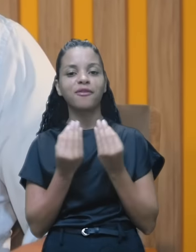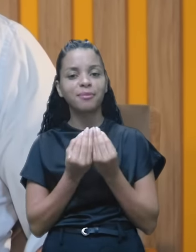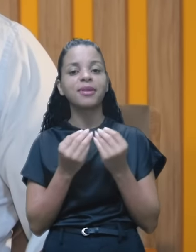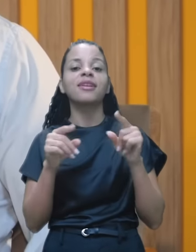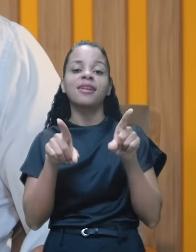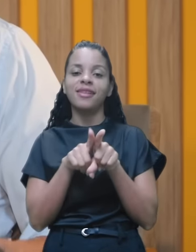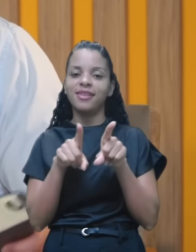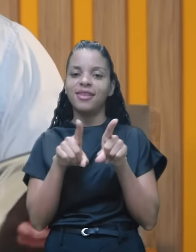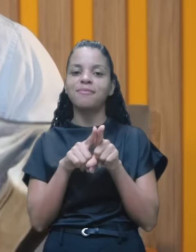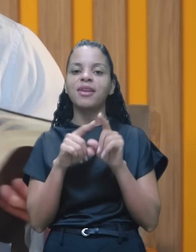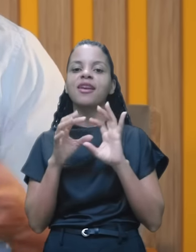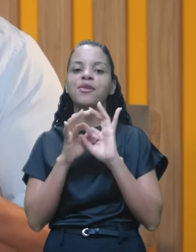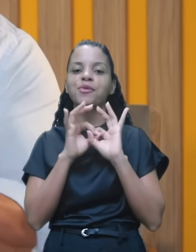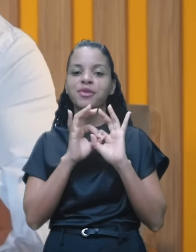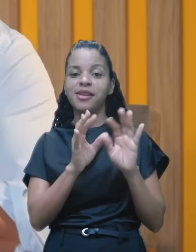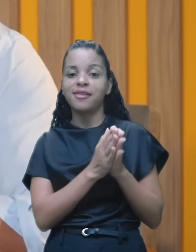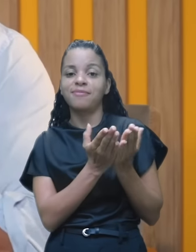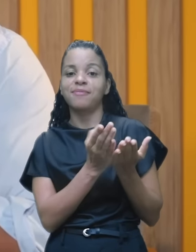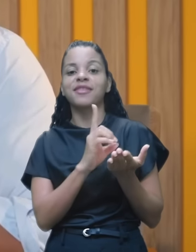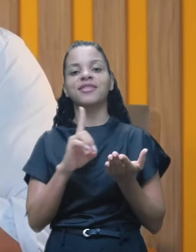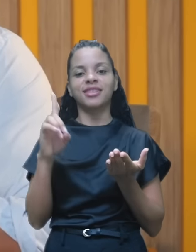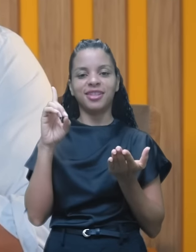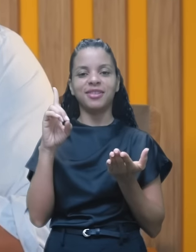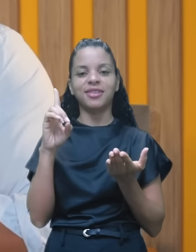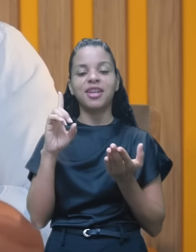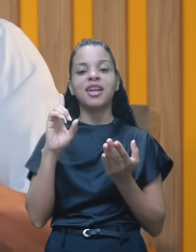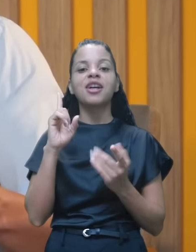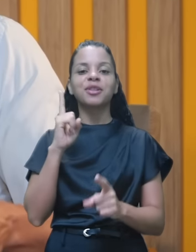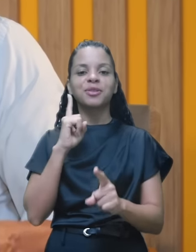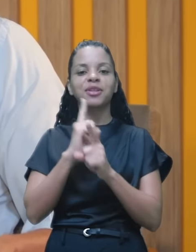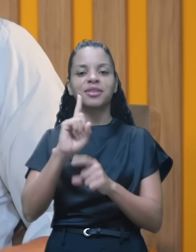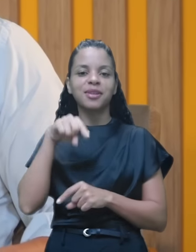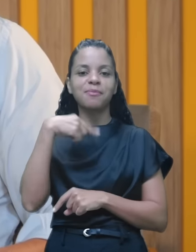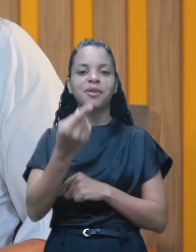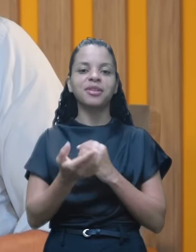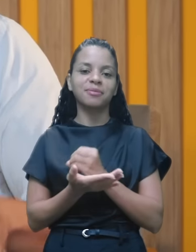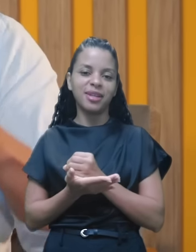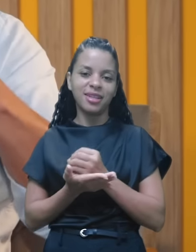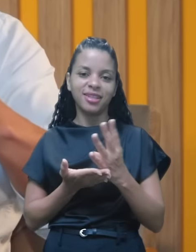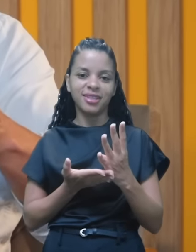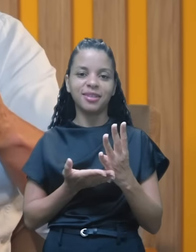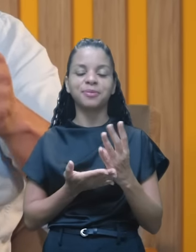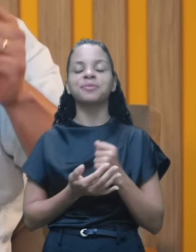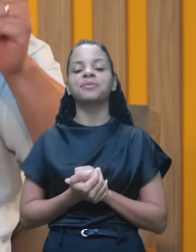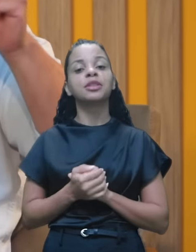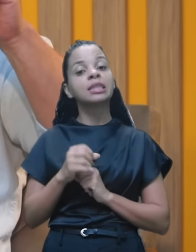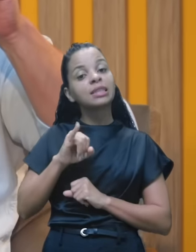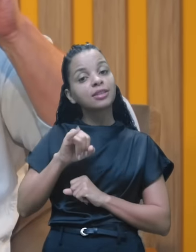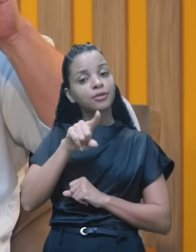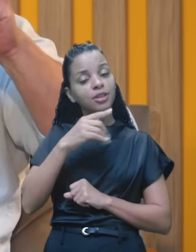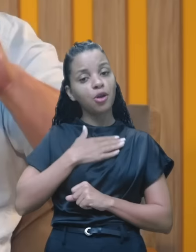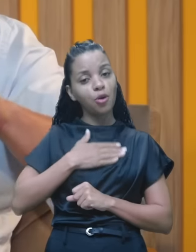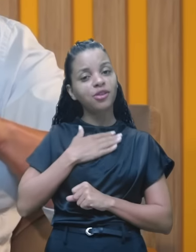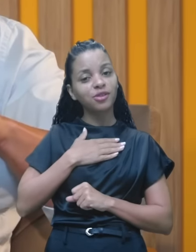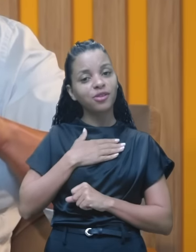e próximo da Palavra de Deus. Nos veremos então na próxima lição. Muito obrigado. Se você